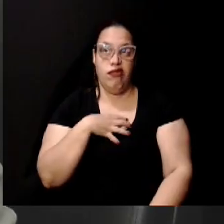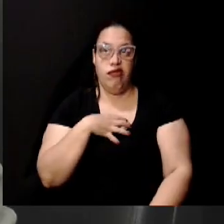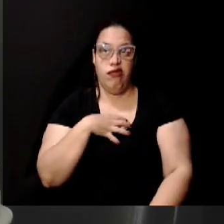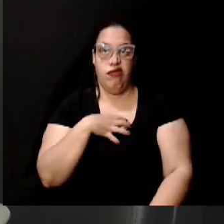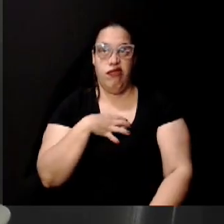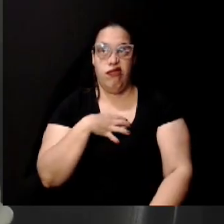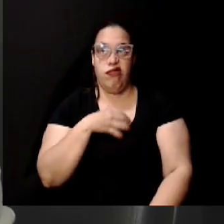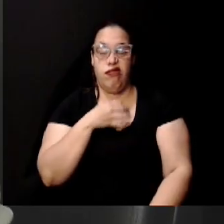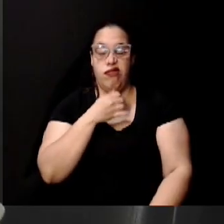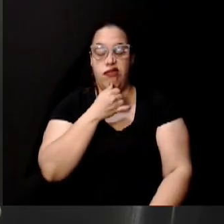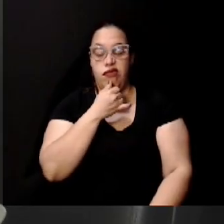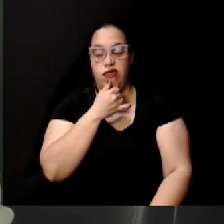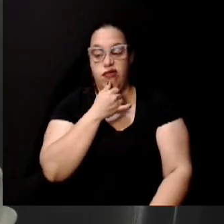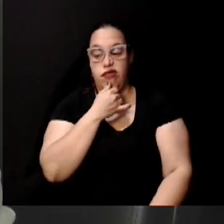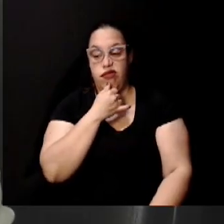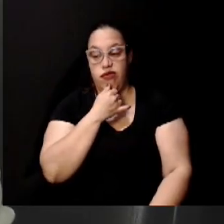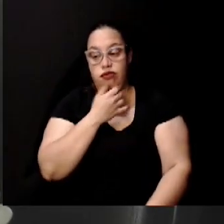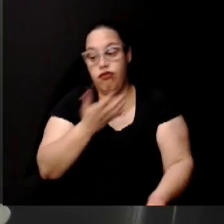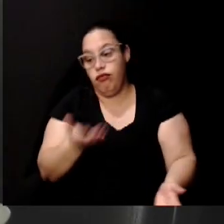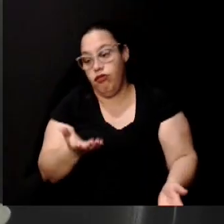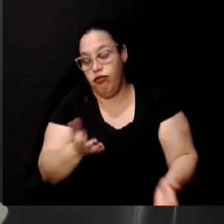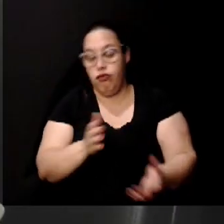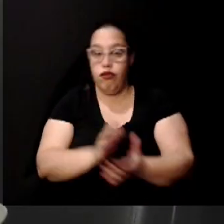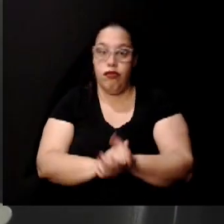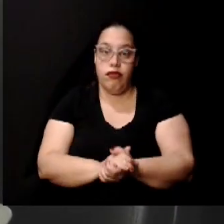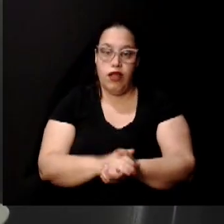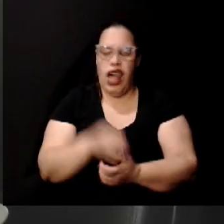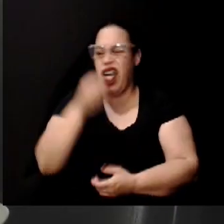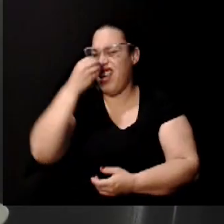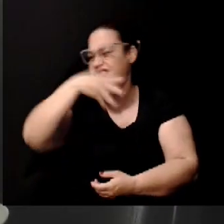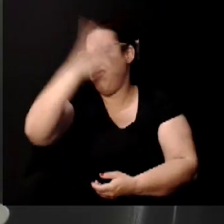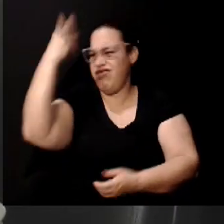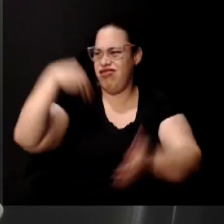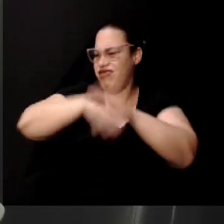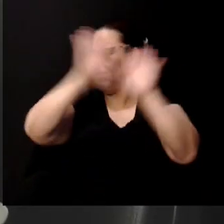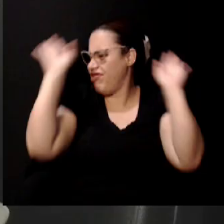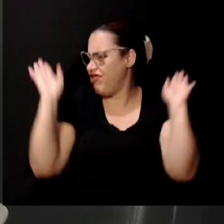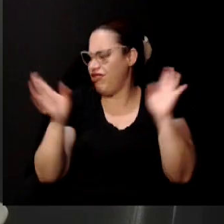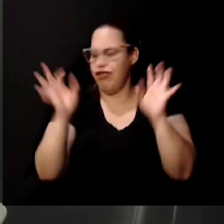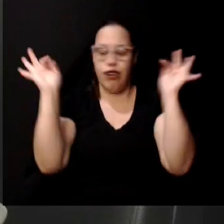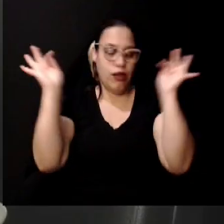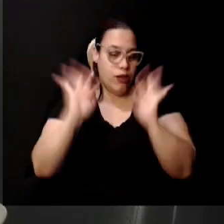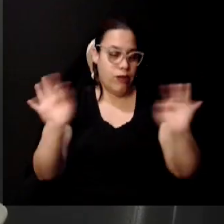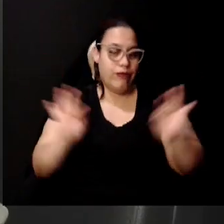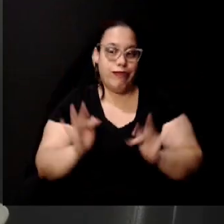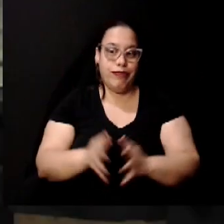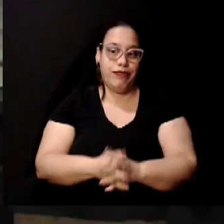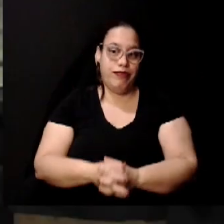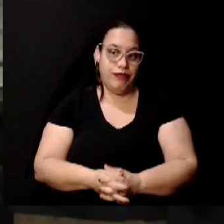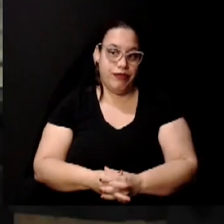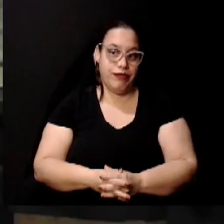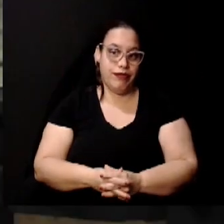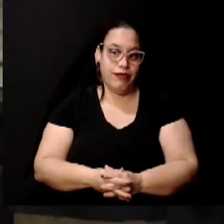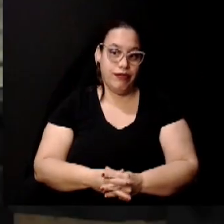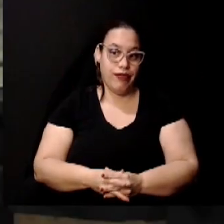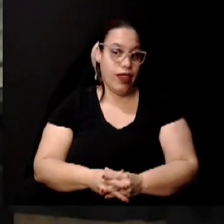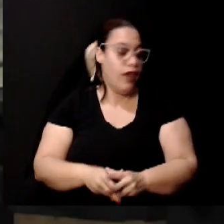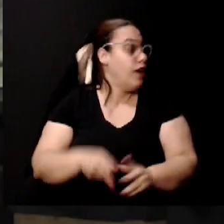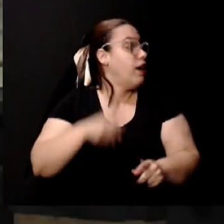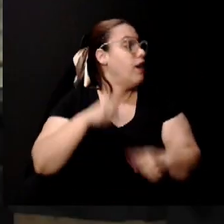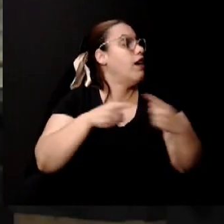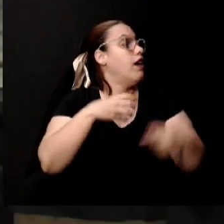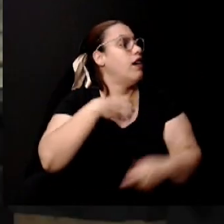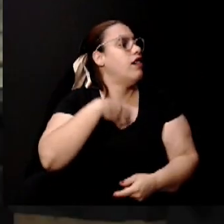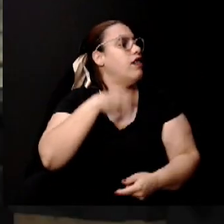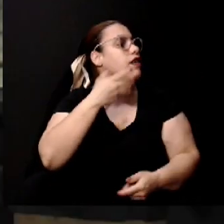Então, no momento que eu desencanei disso, eu fiquei muito mais feliz e aí sua vida segue. Porque daí muitas vezes a gente não segue a nossa vida,